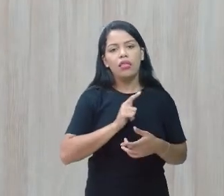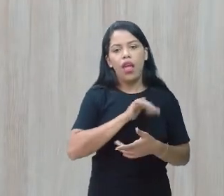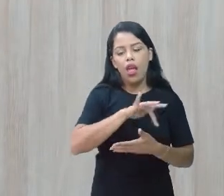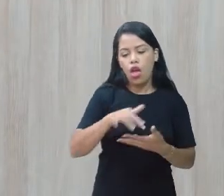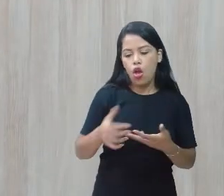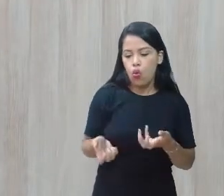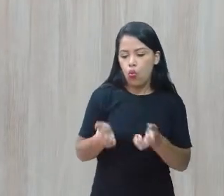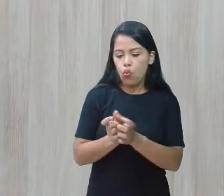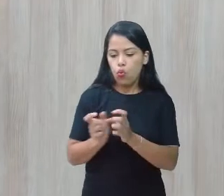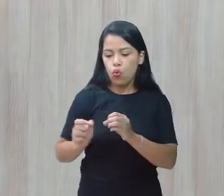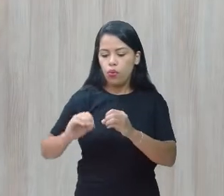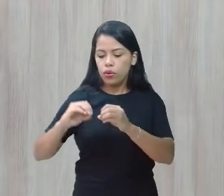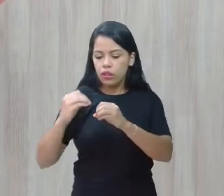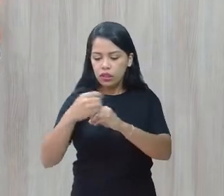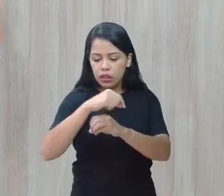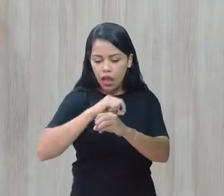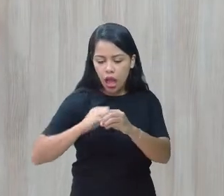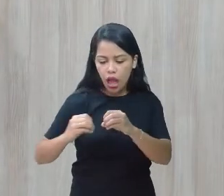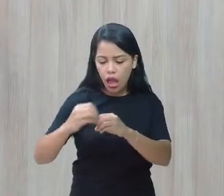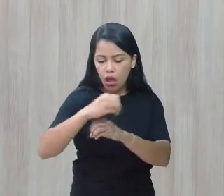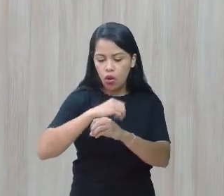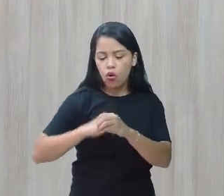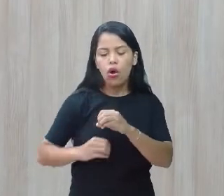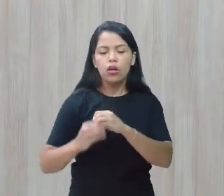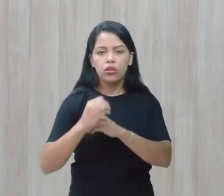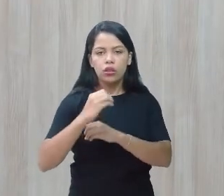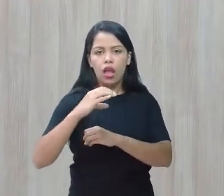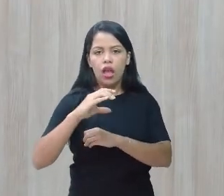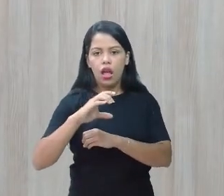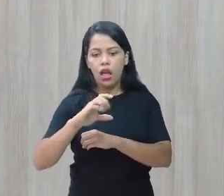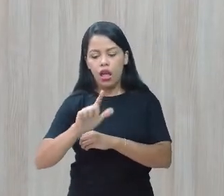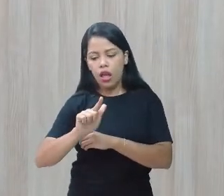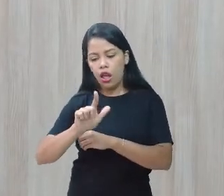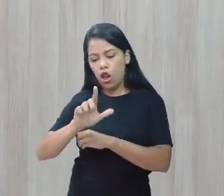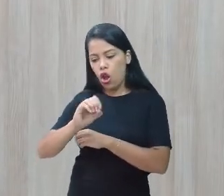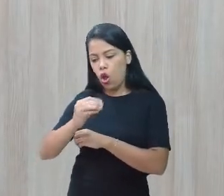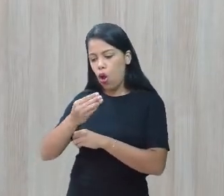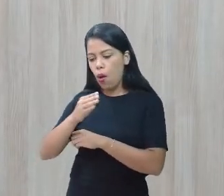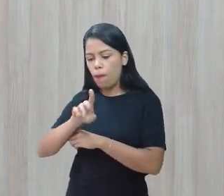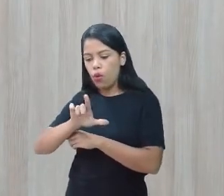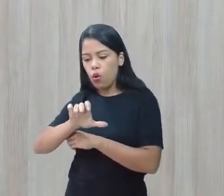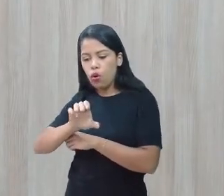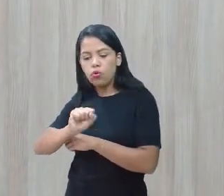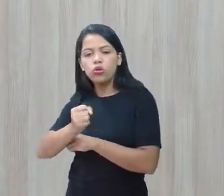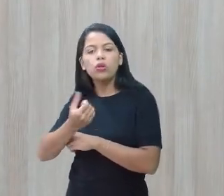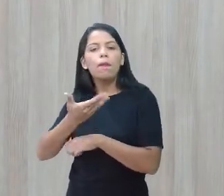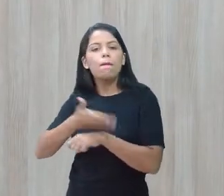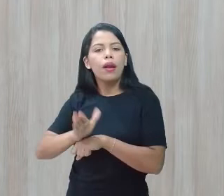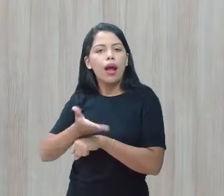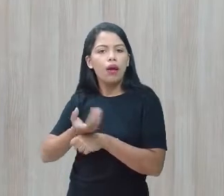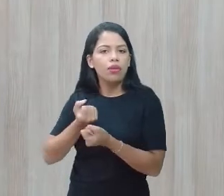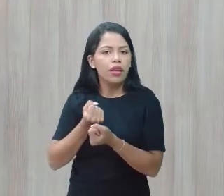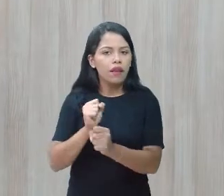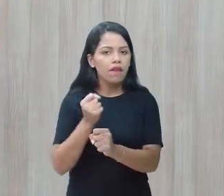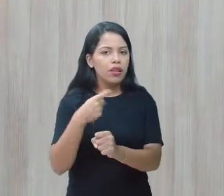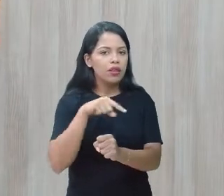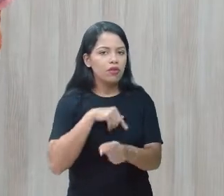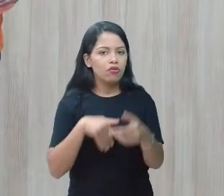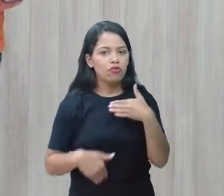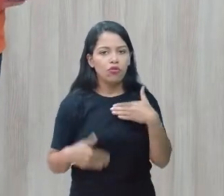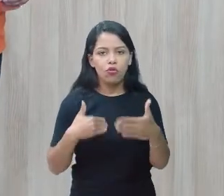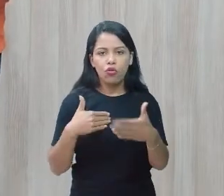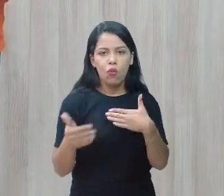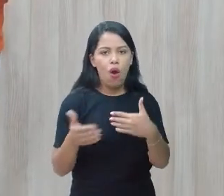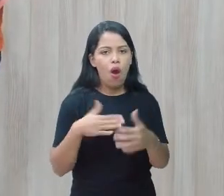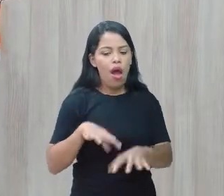são os leucócitos, os glóbulos brancos, que são verdadeiros soldados defendendo o nosso corpo de qualquer invasor. No caso, aí eu estou